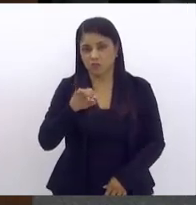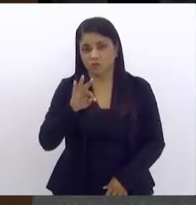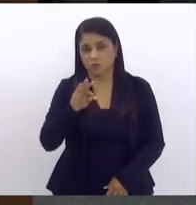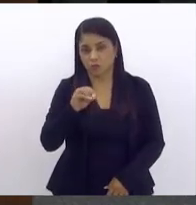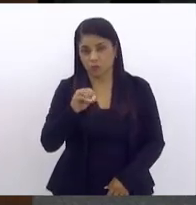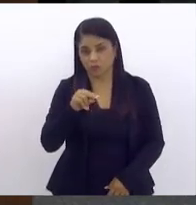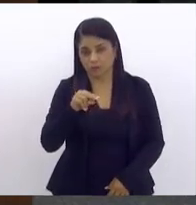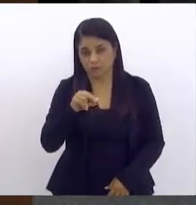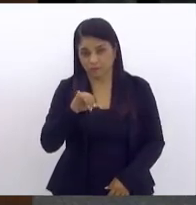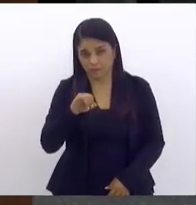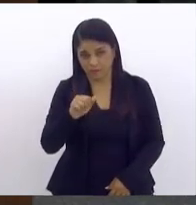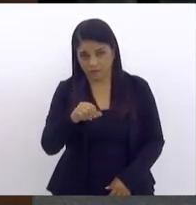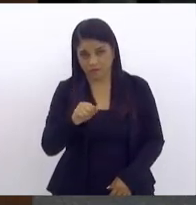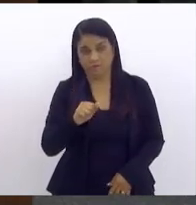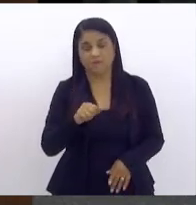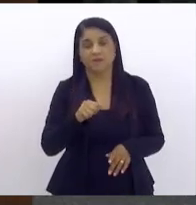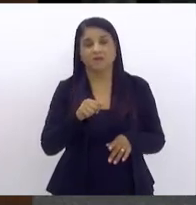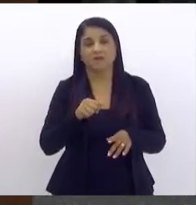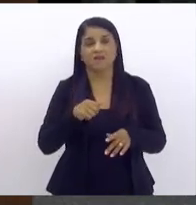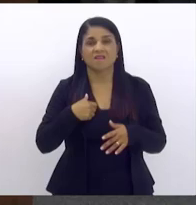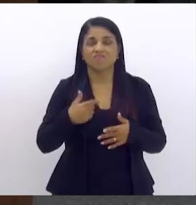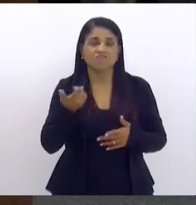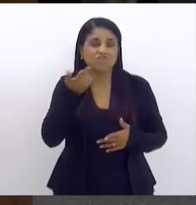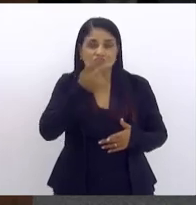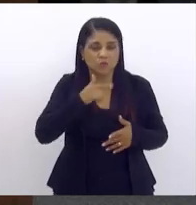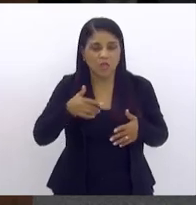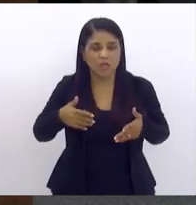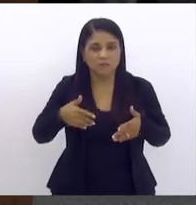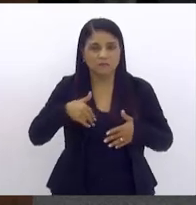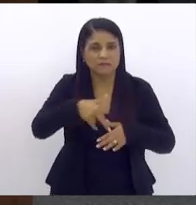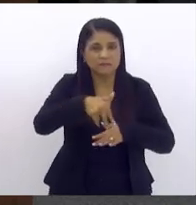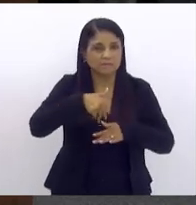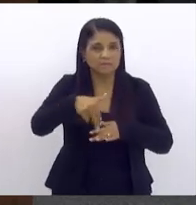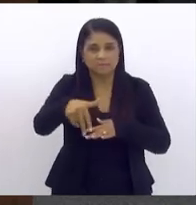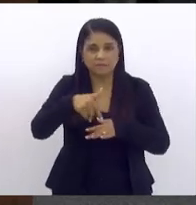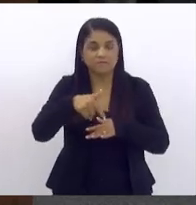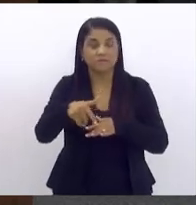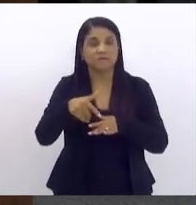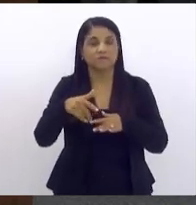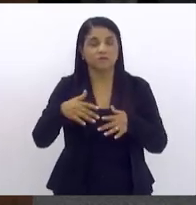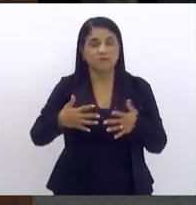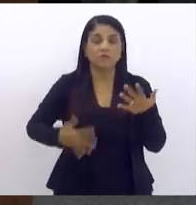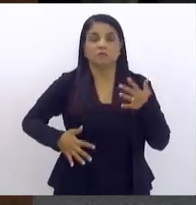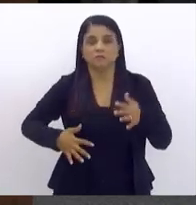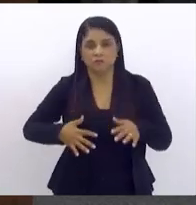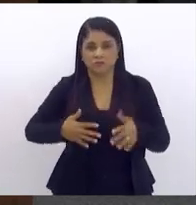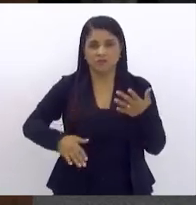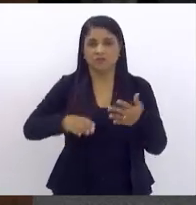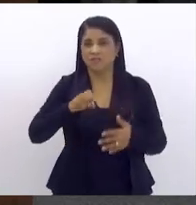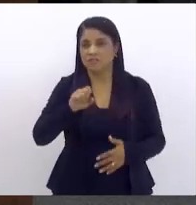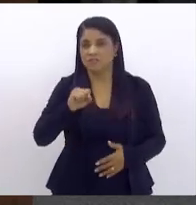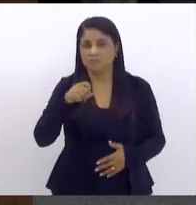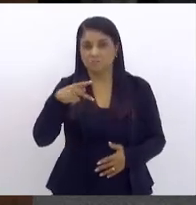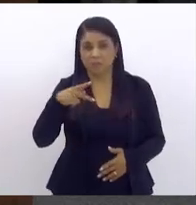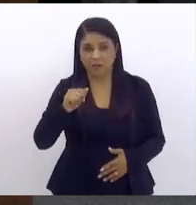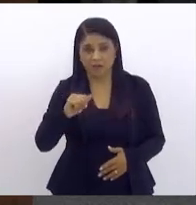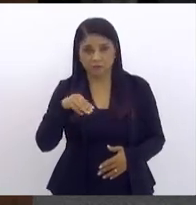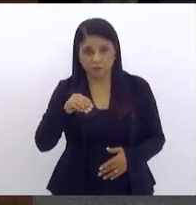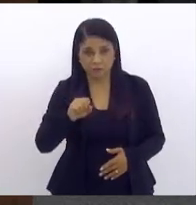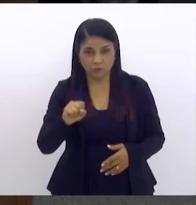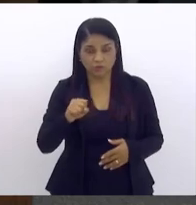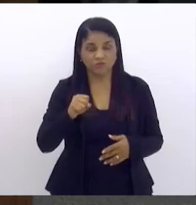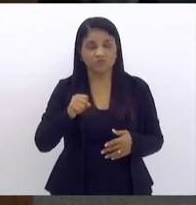esses espasmos involuntários acabam atingindo, basicamente, todos